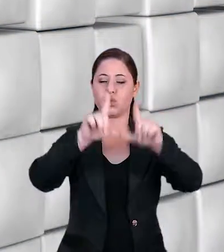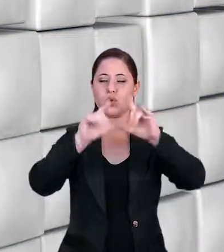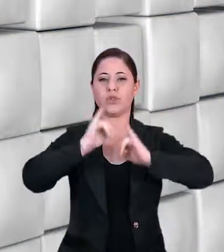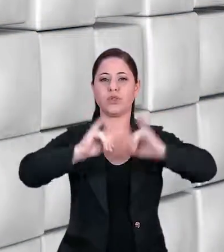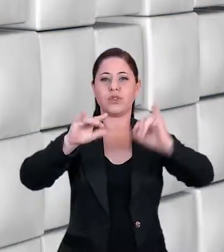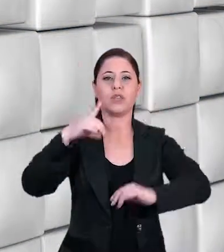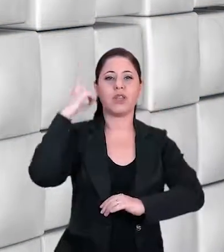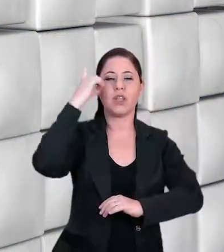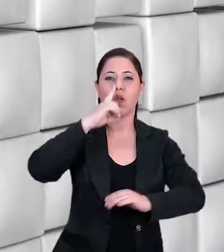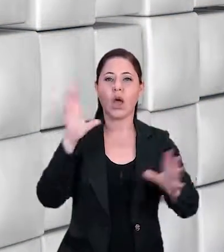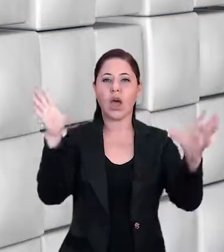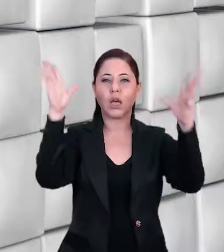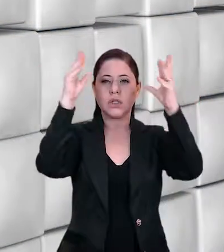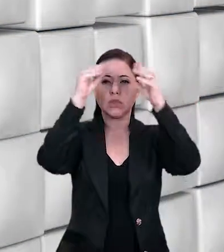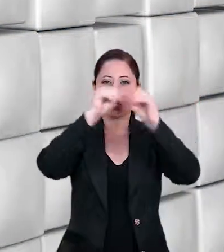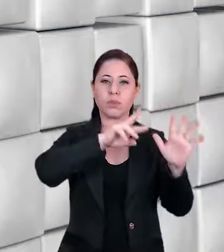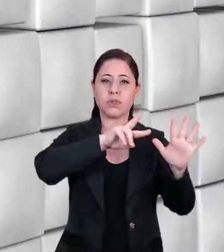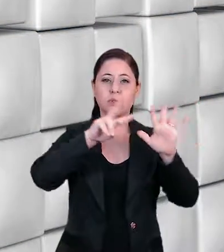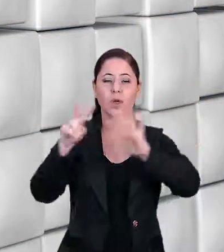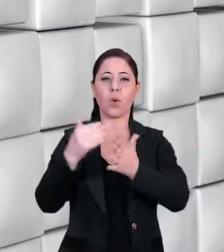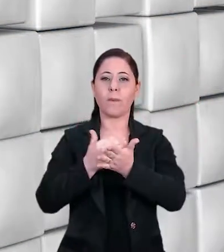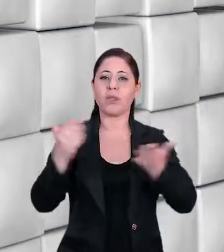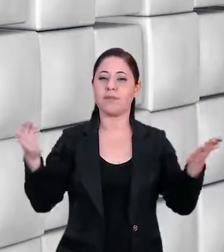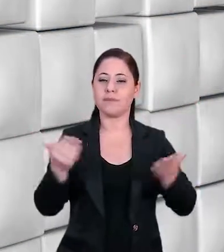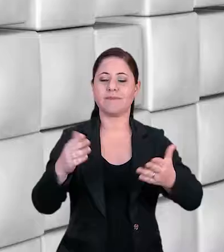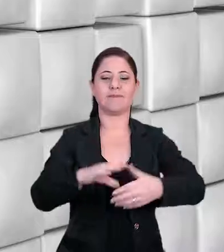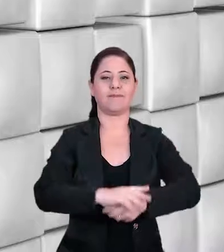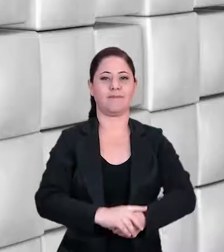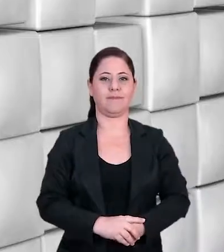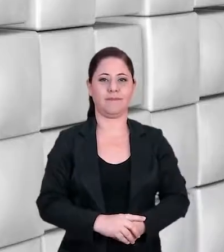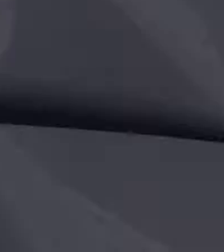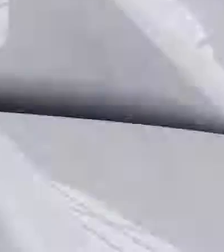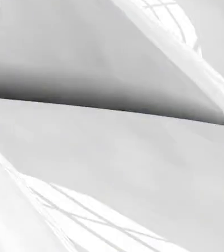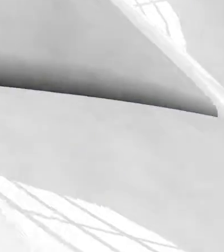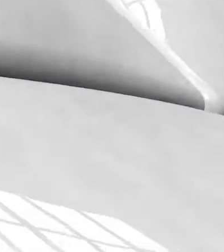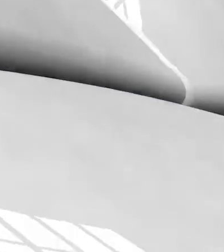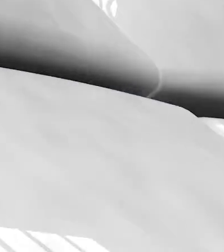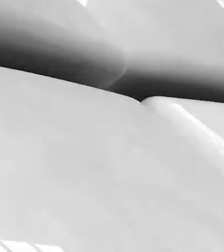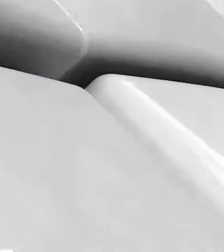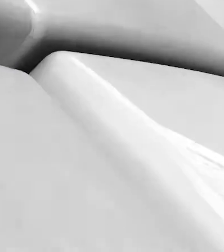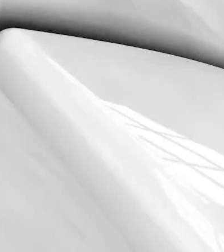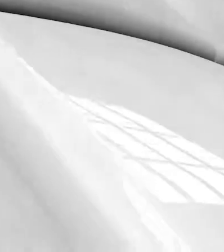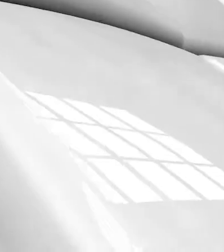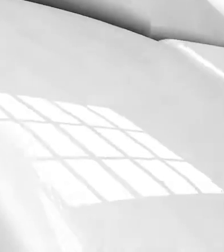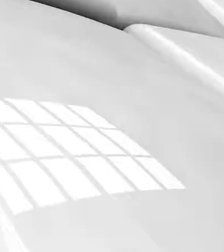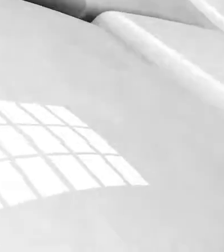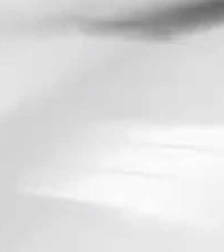Jornal Parlamentar com o resumo da semana começa agora.